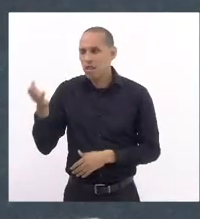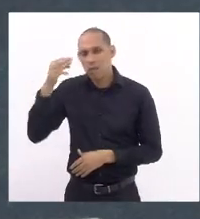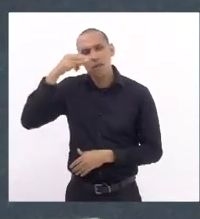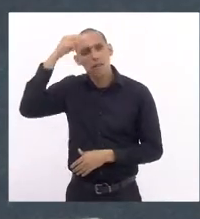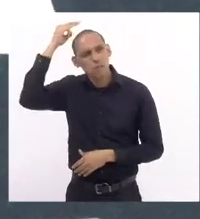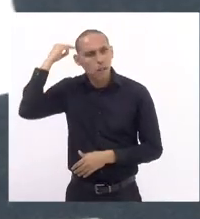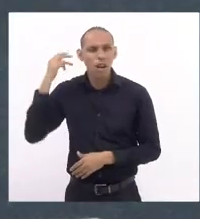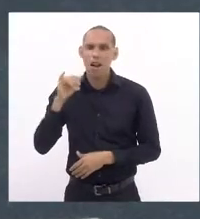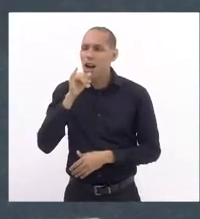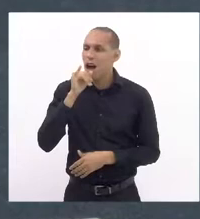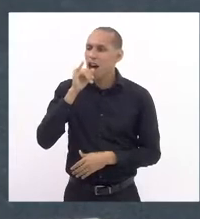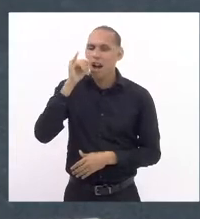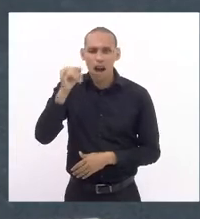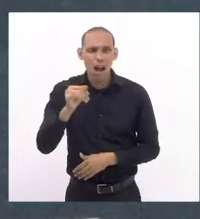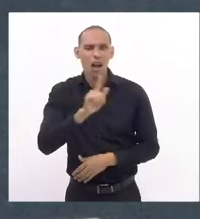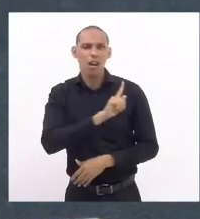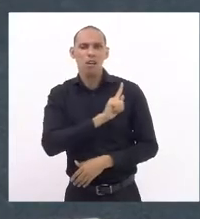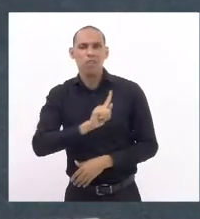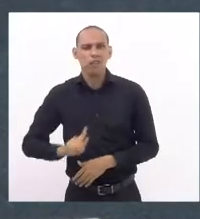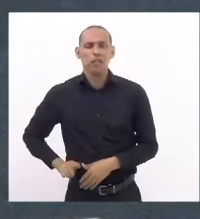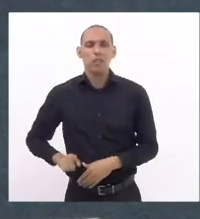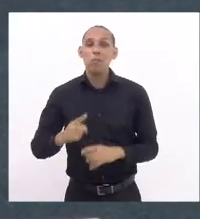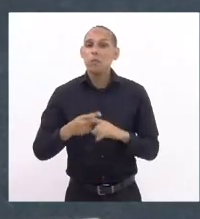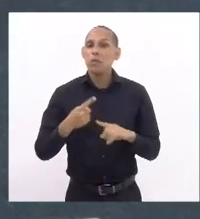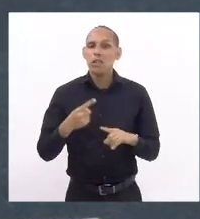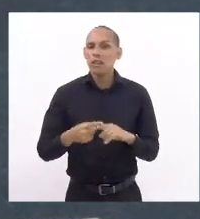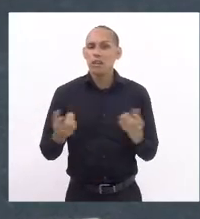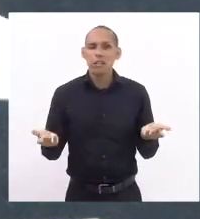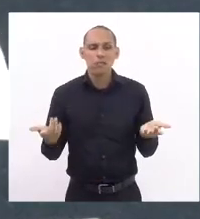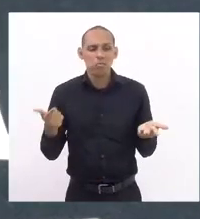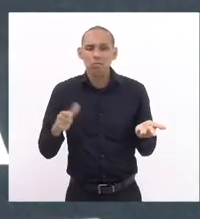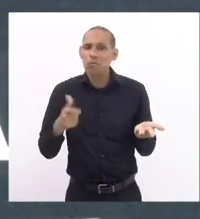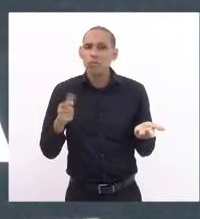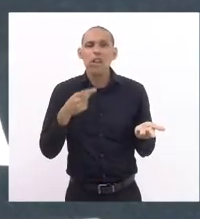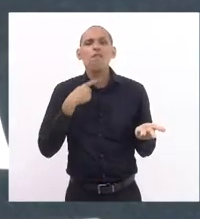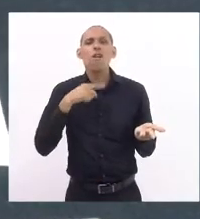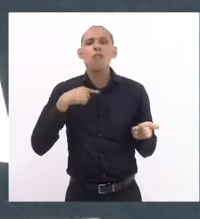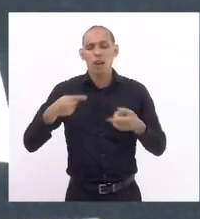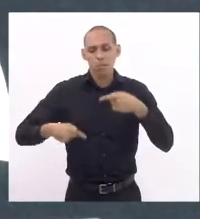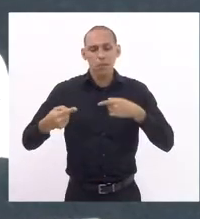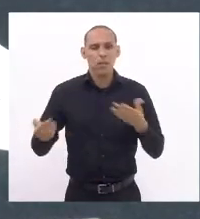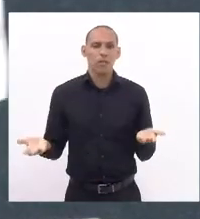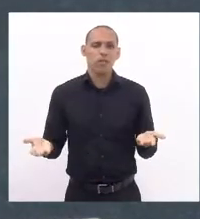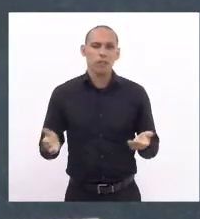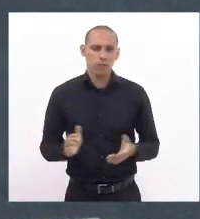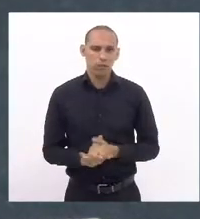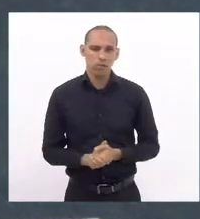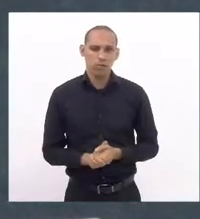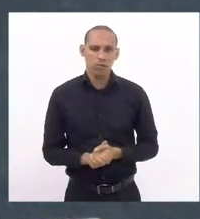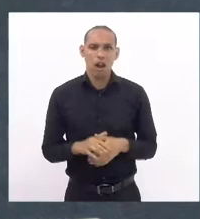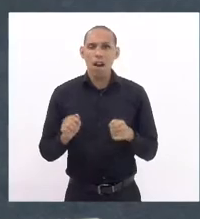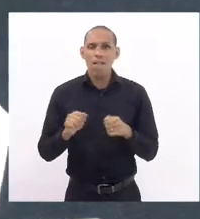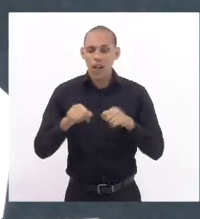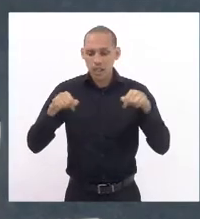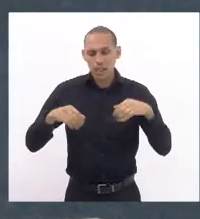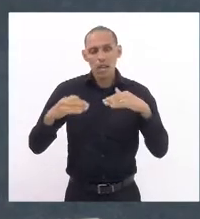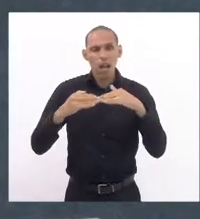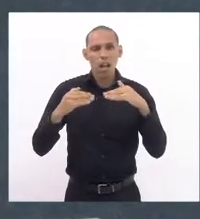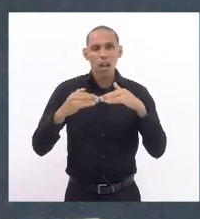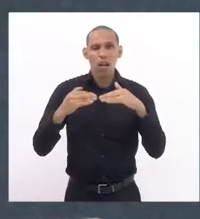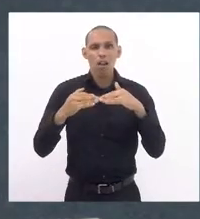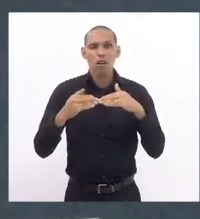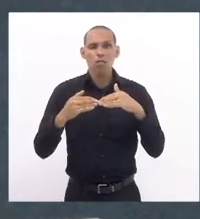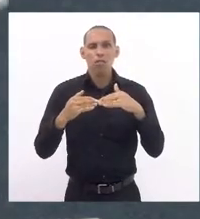Pacheco para falar com o governador, porque não está tendo vontade política. Foi feito aqui um acordo,